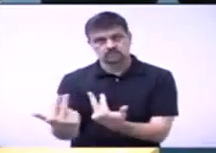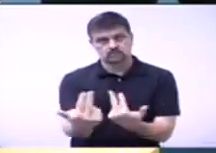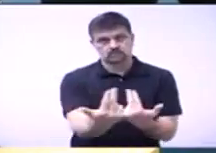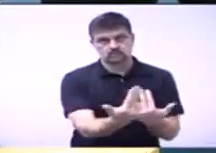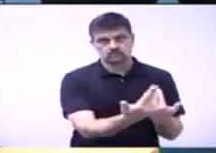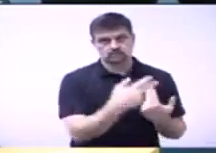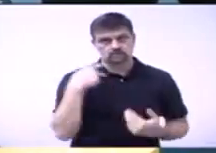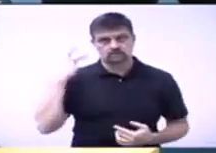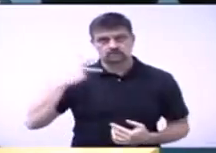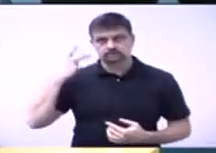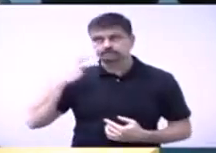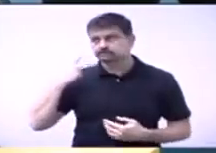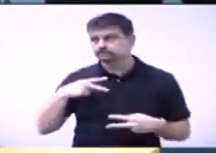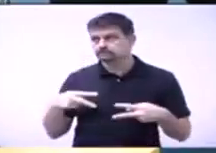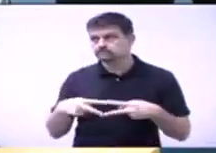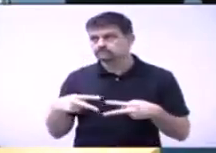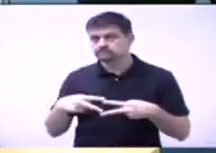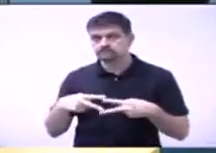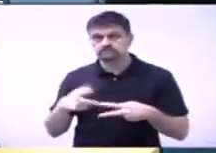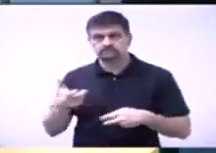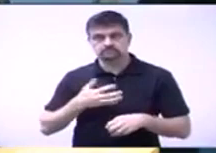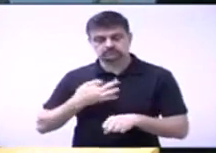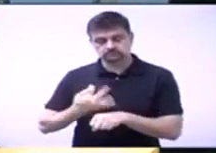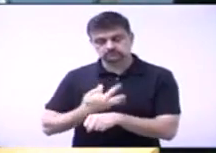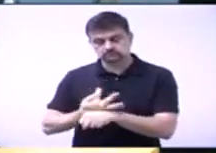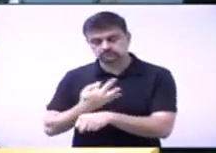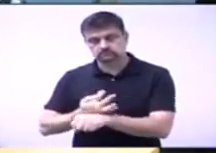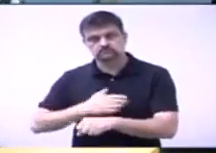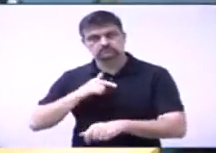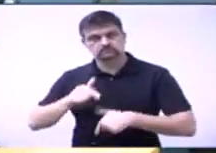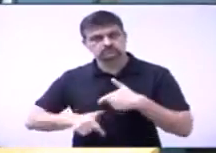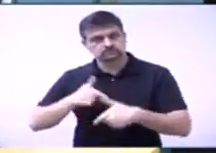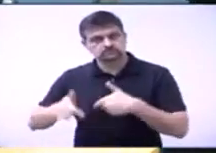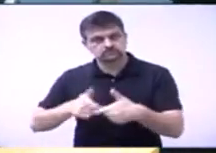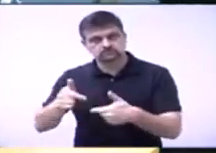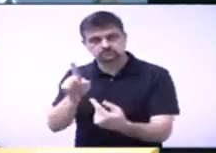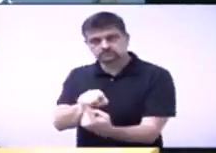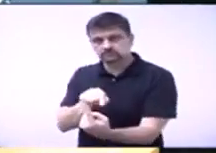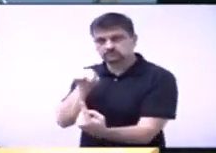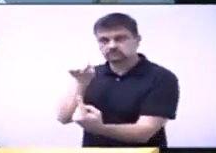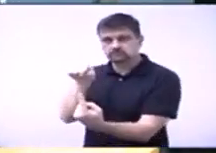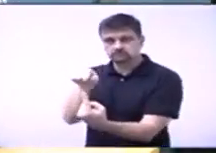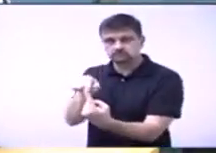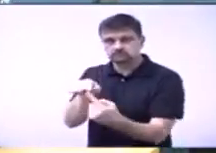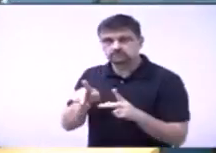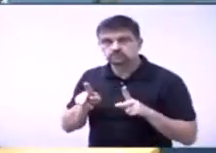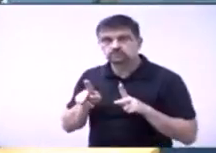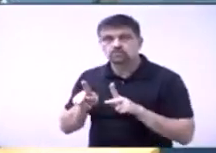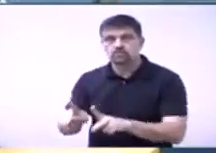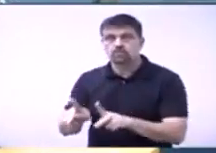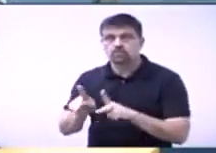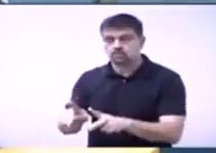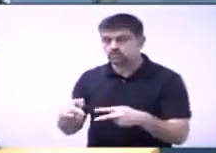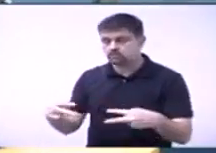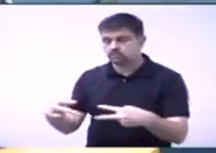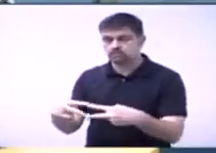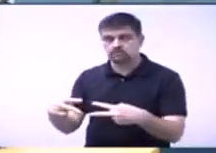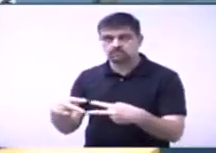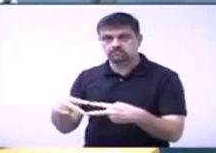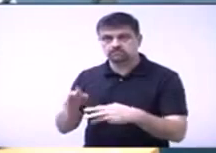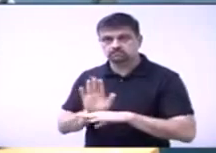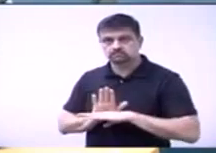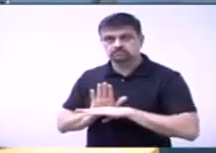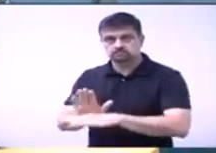essa casa tem buscado sempre em fazer o trabalho em prol da população paulinense.